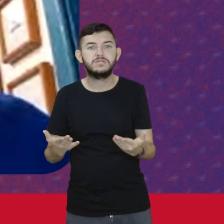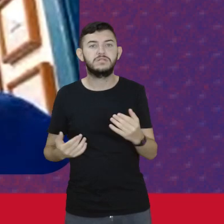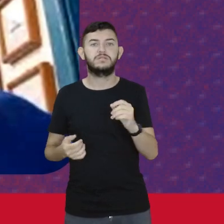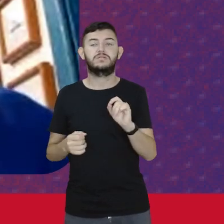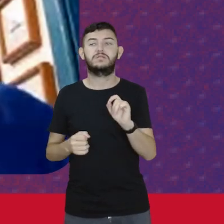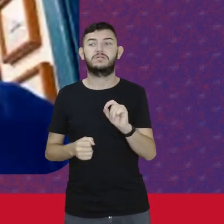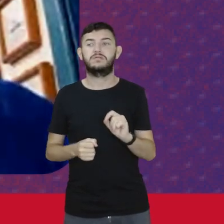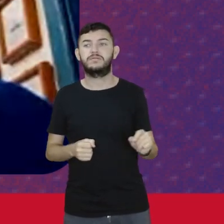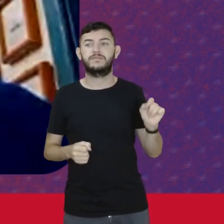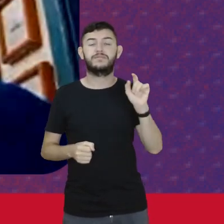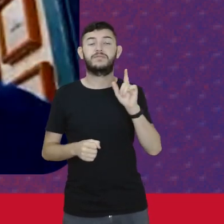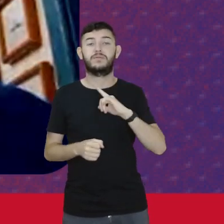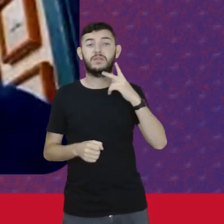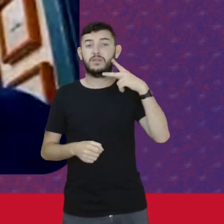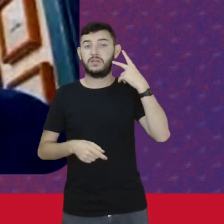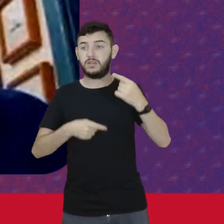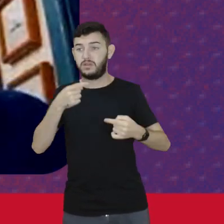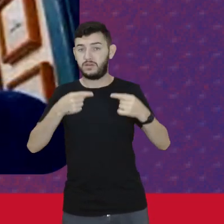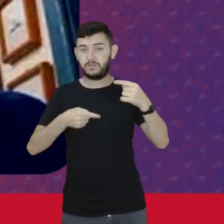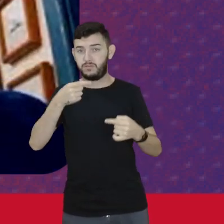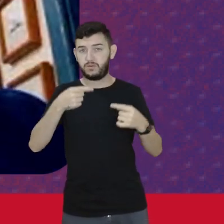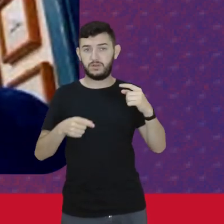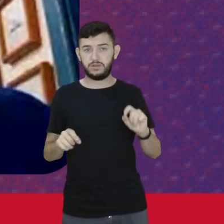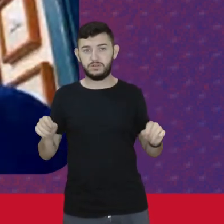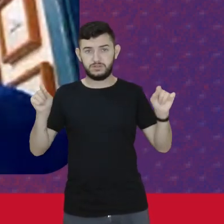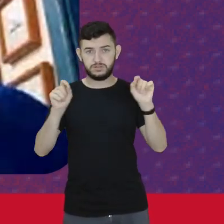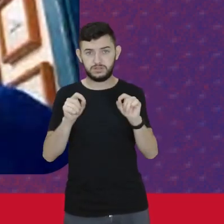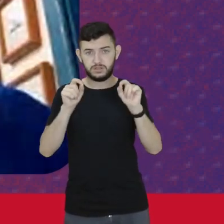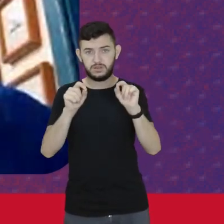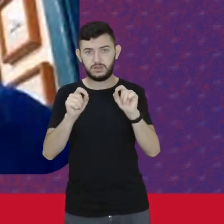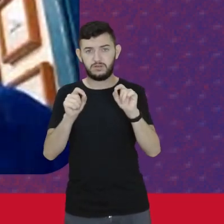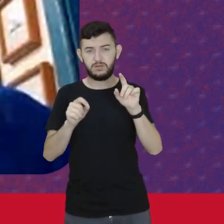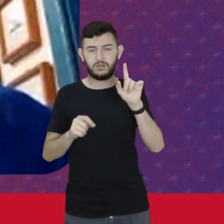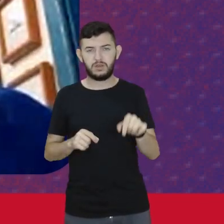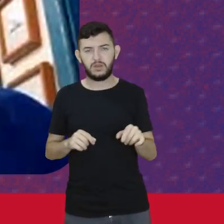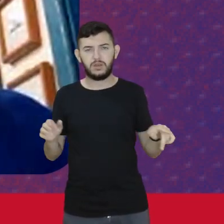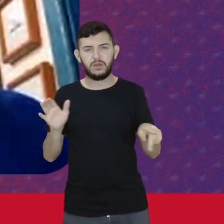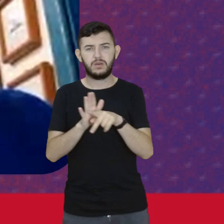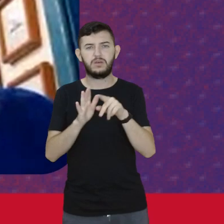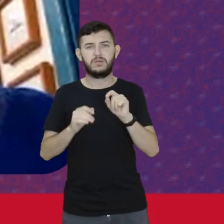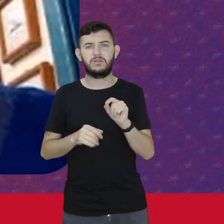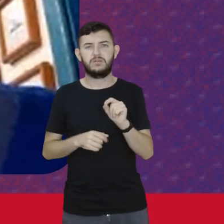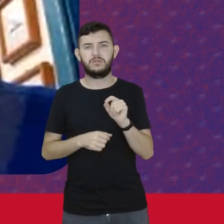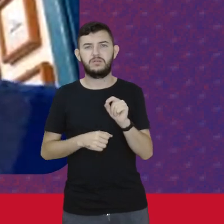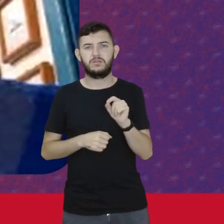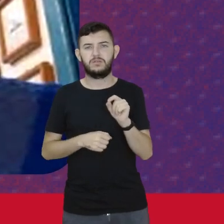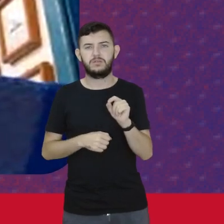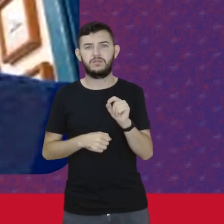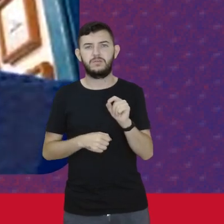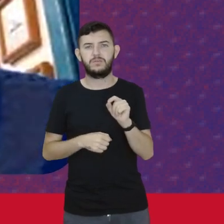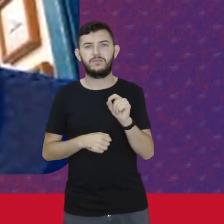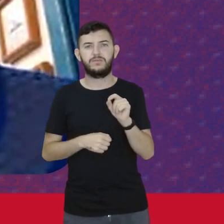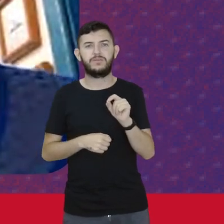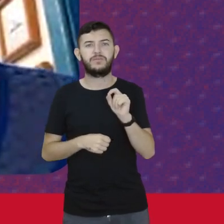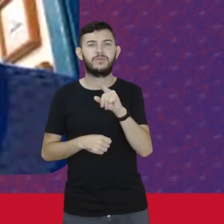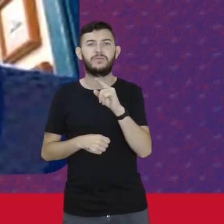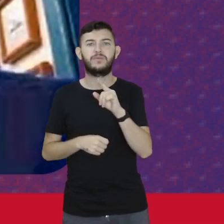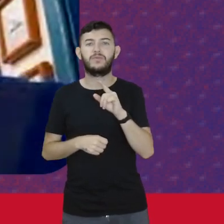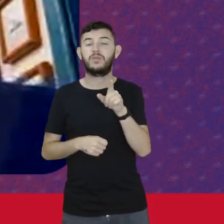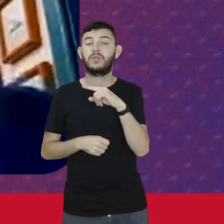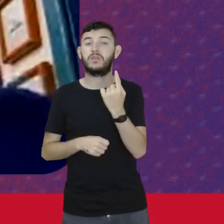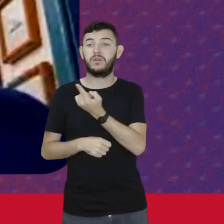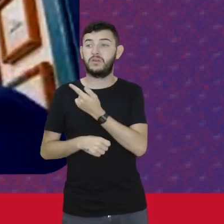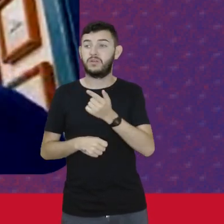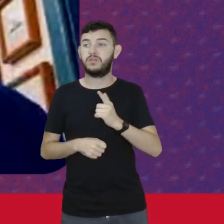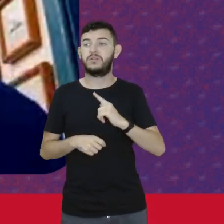mesmo, que foi escondida depois pela própria ditadura, de esterilizar mulheres